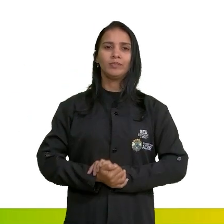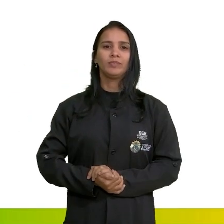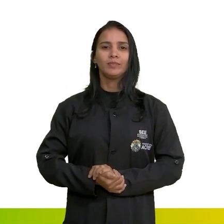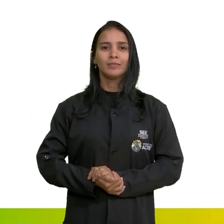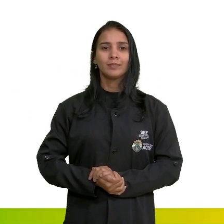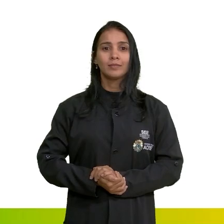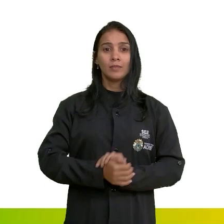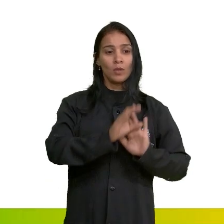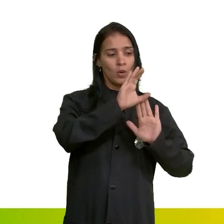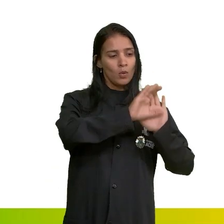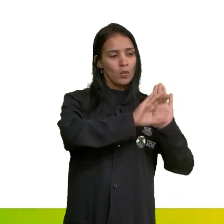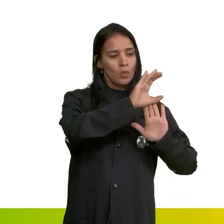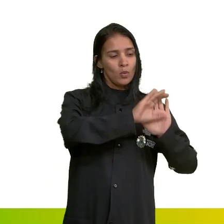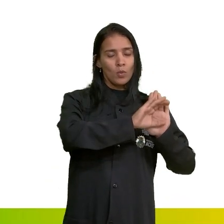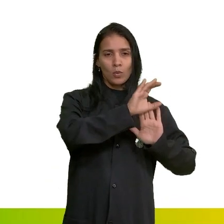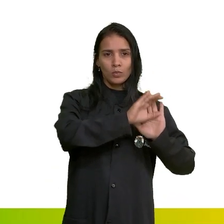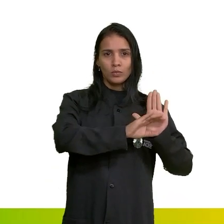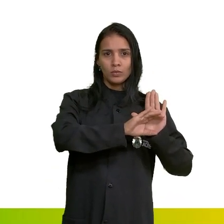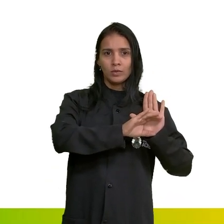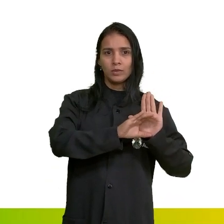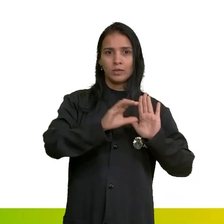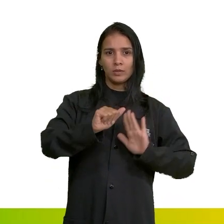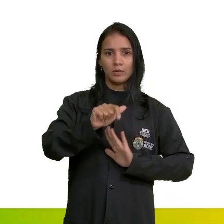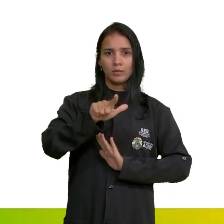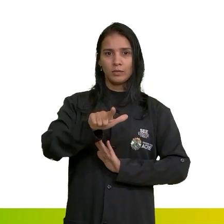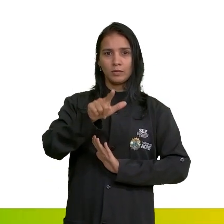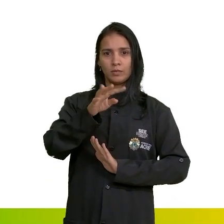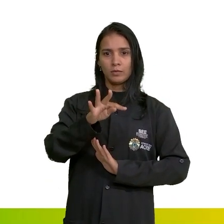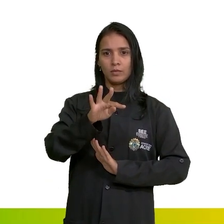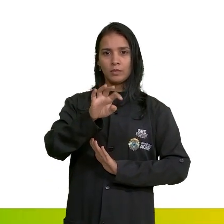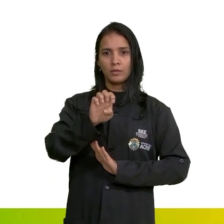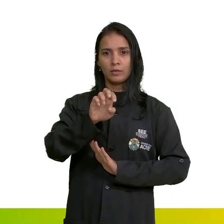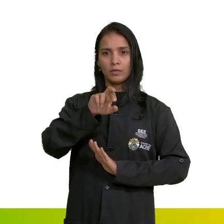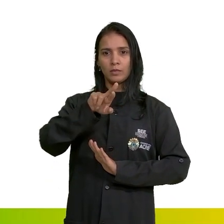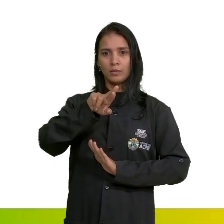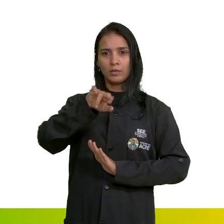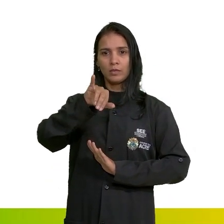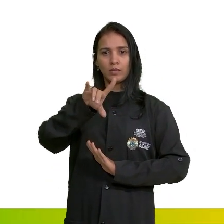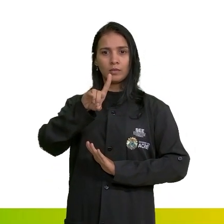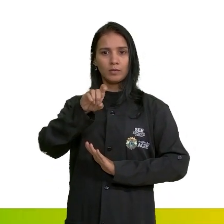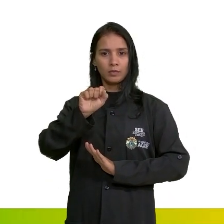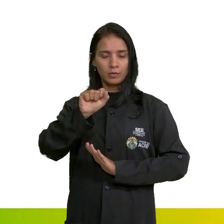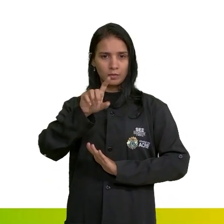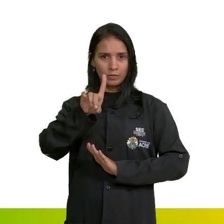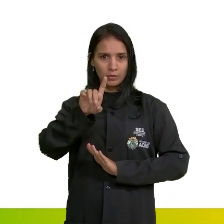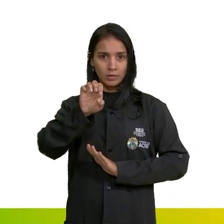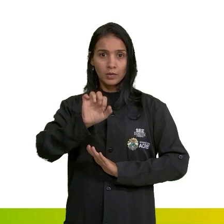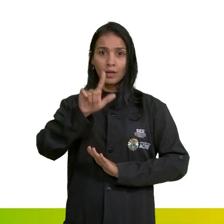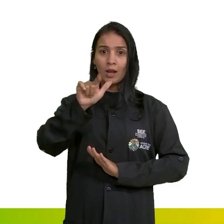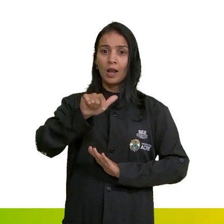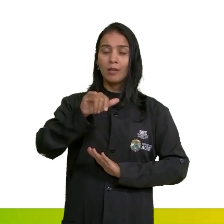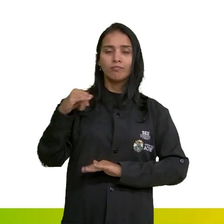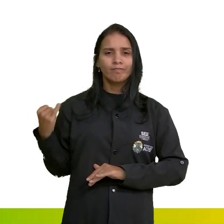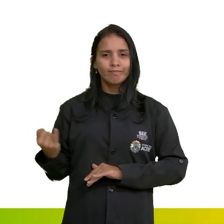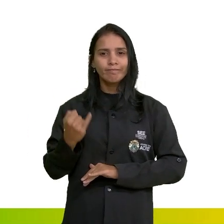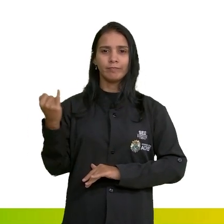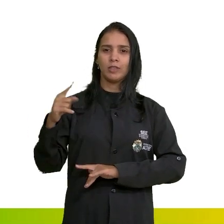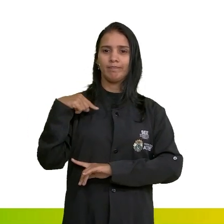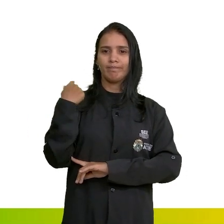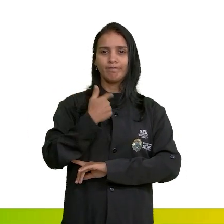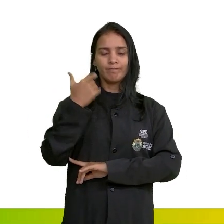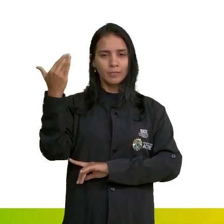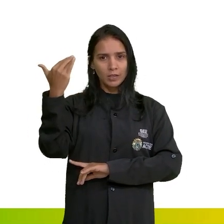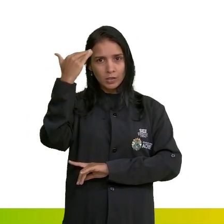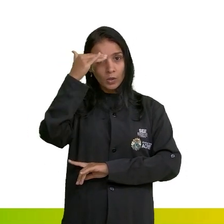conceito de alteridade é fundamental para compreendermos as relações entre